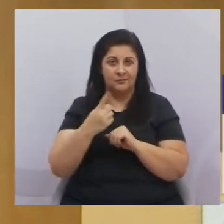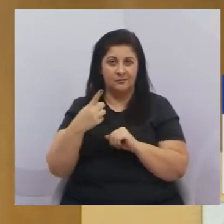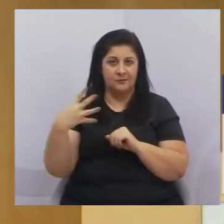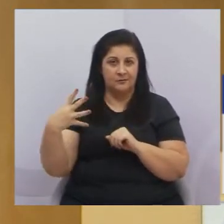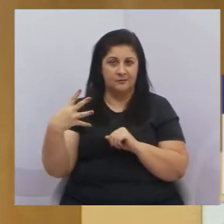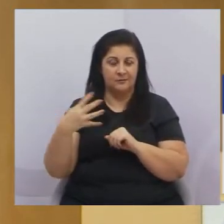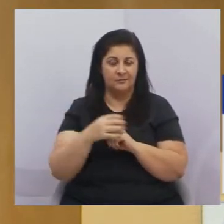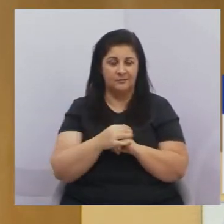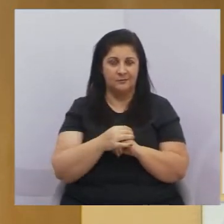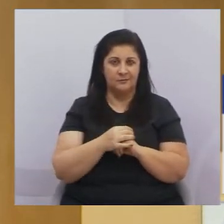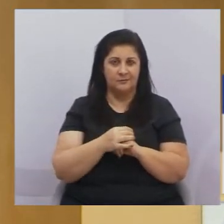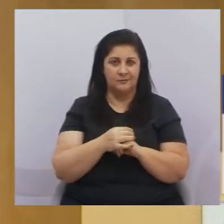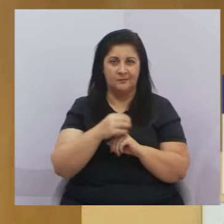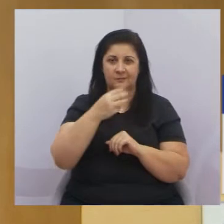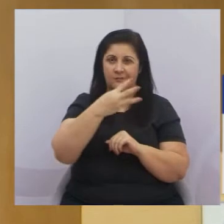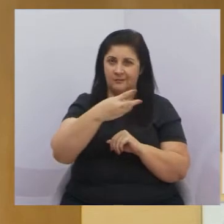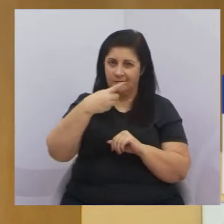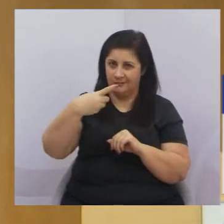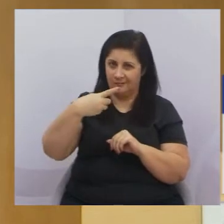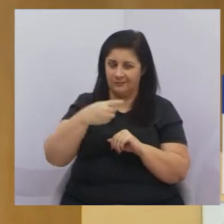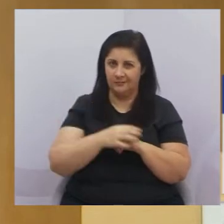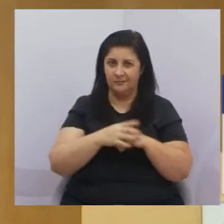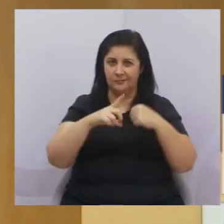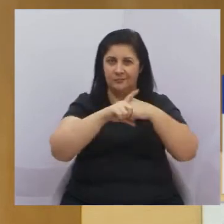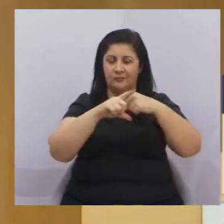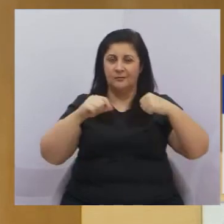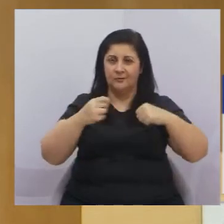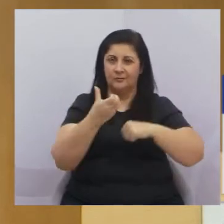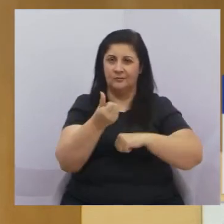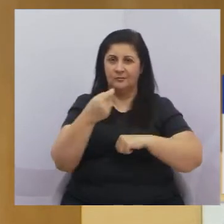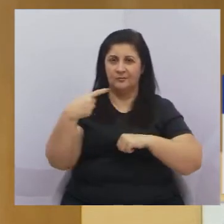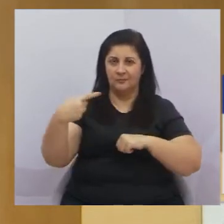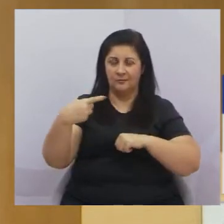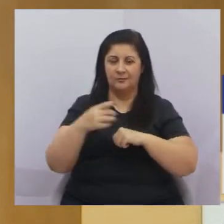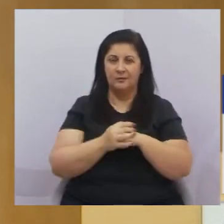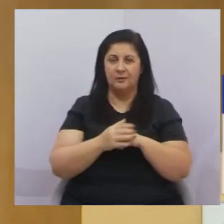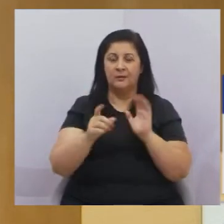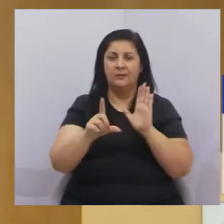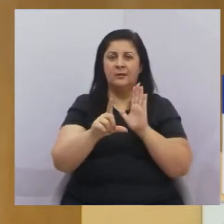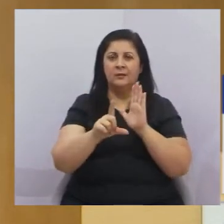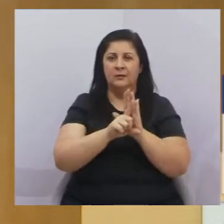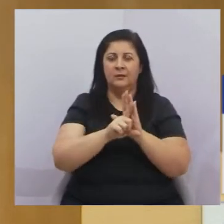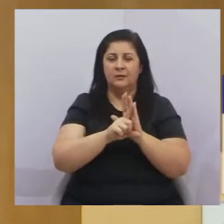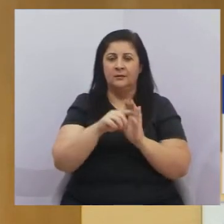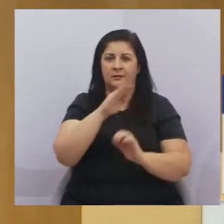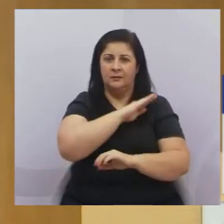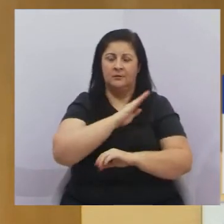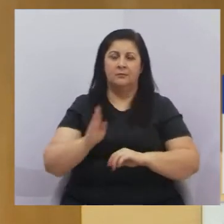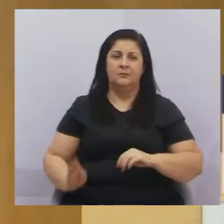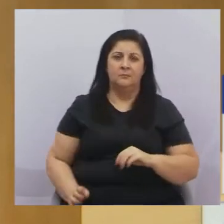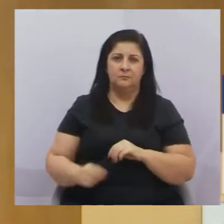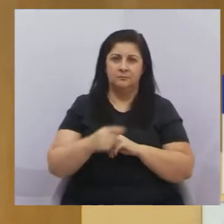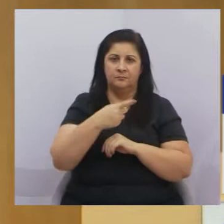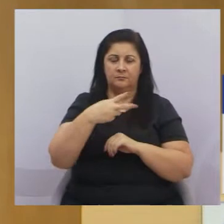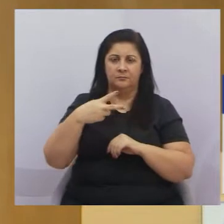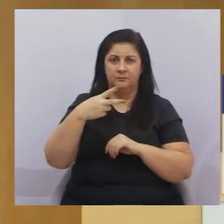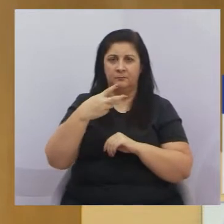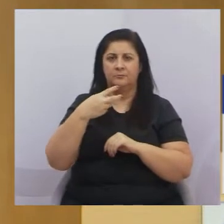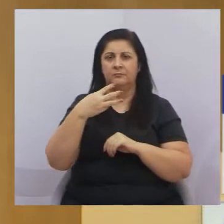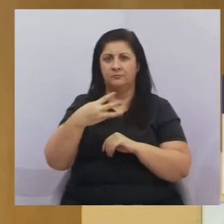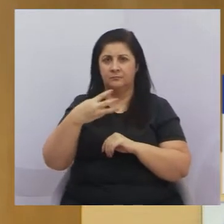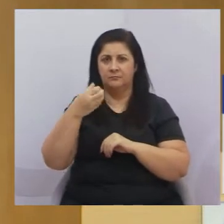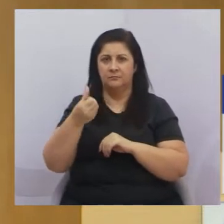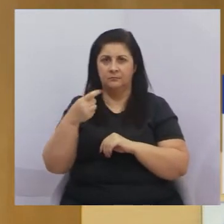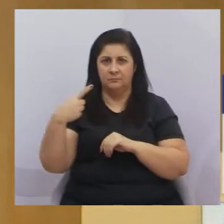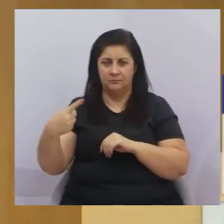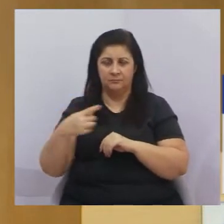14 e 31, do artigo 61 da Lei Federal 2.761, de 31 de março